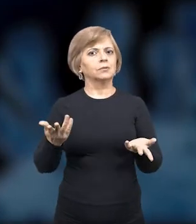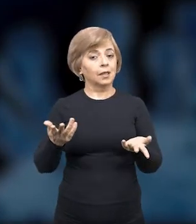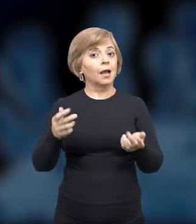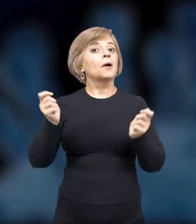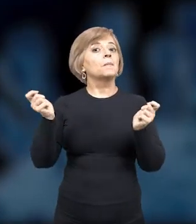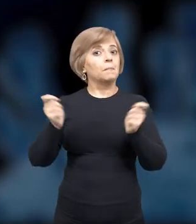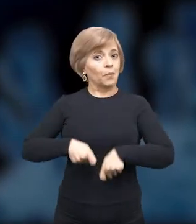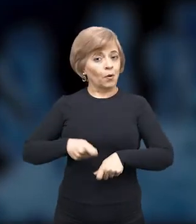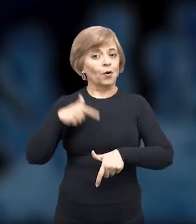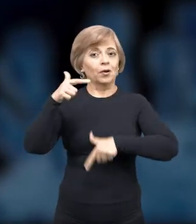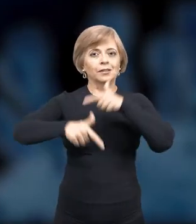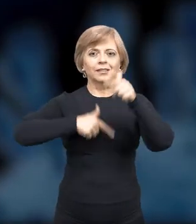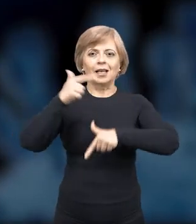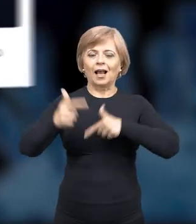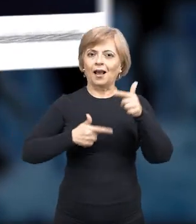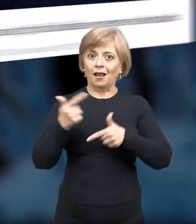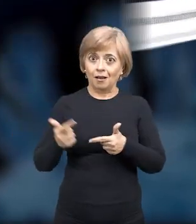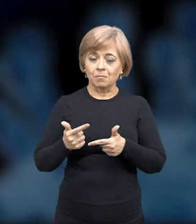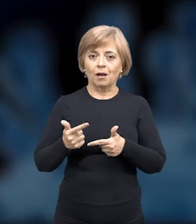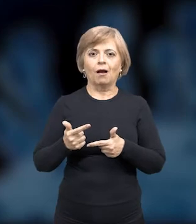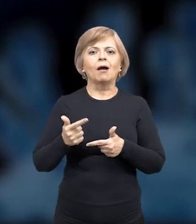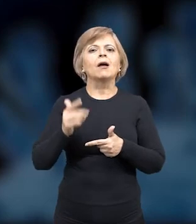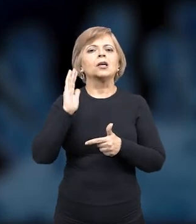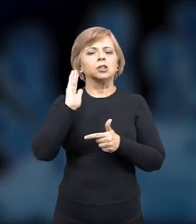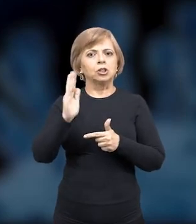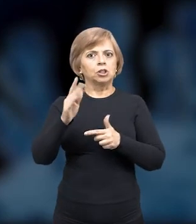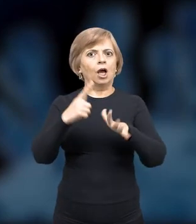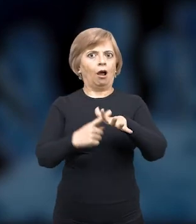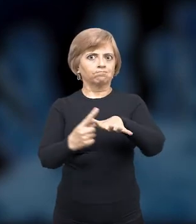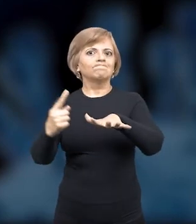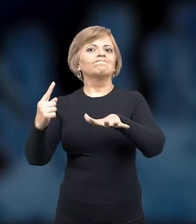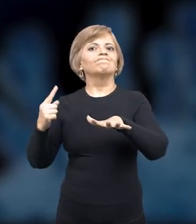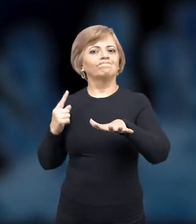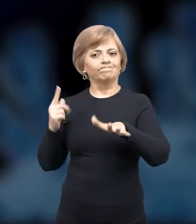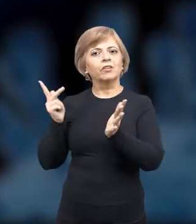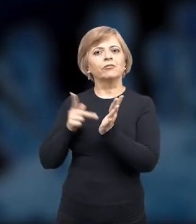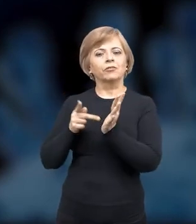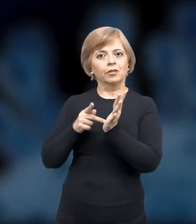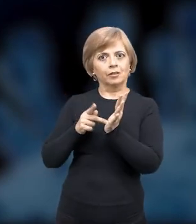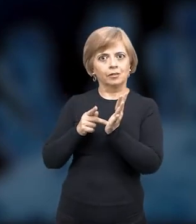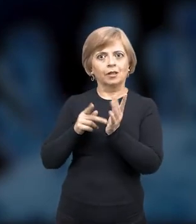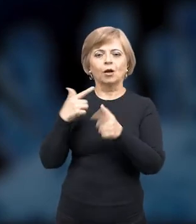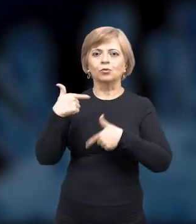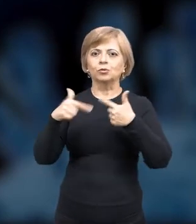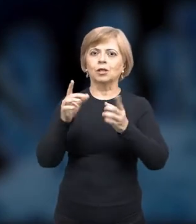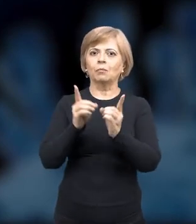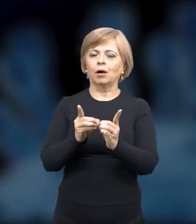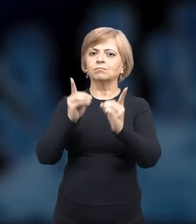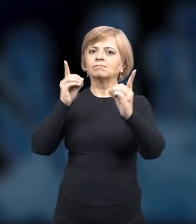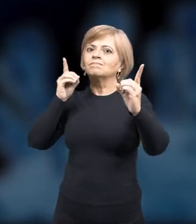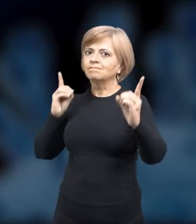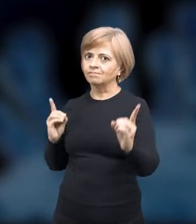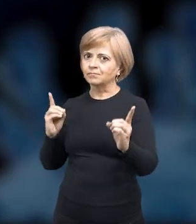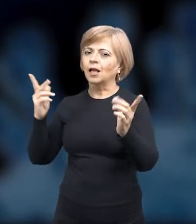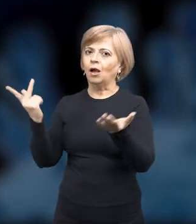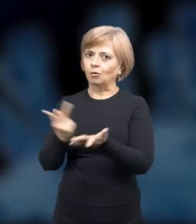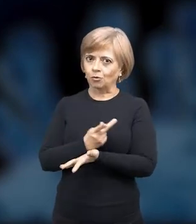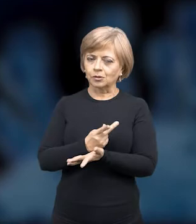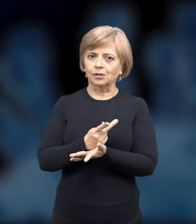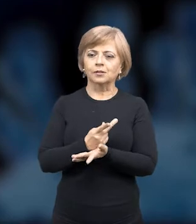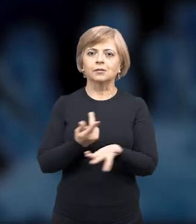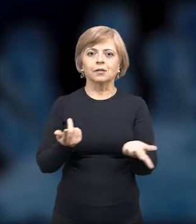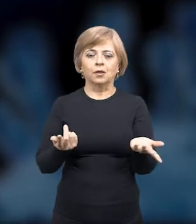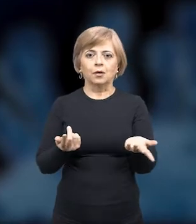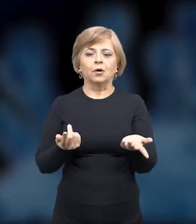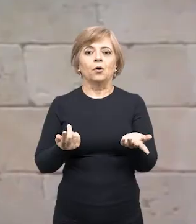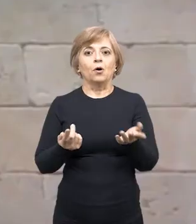nós conseguimos aí não só cumprir o isolamento social, de maneira que o trabalho preponderante foi feito